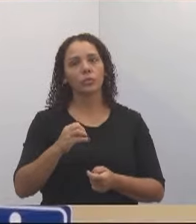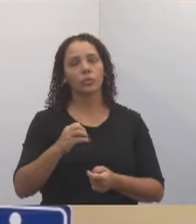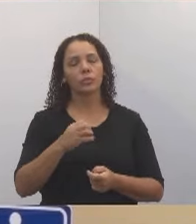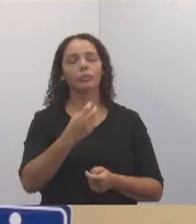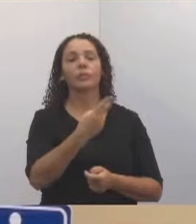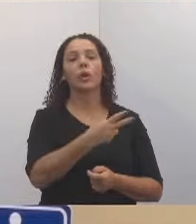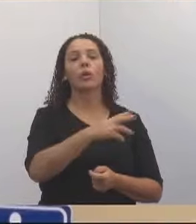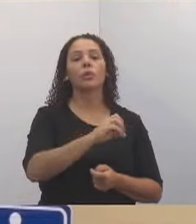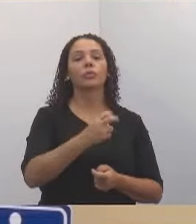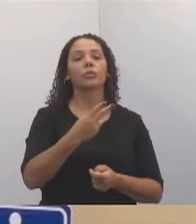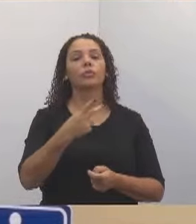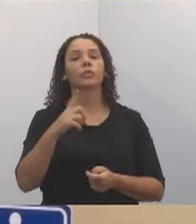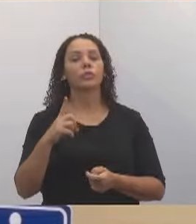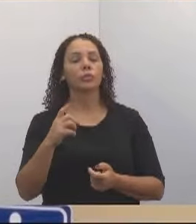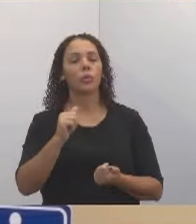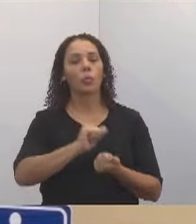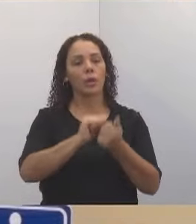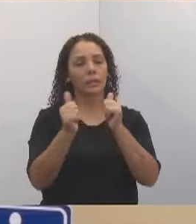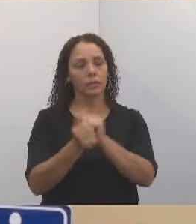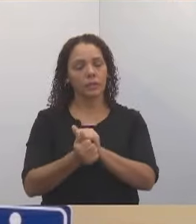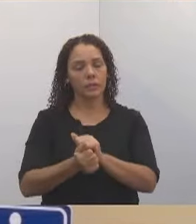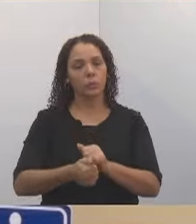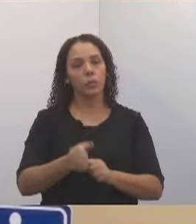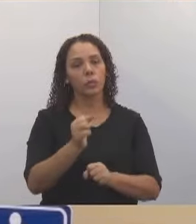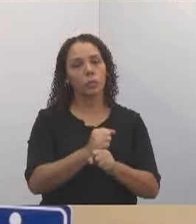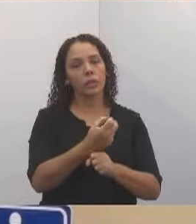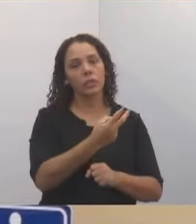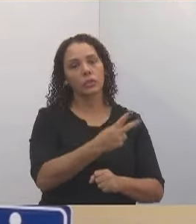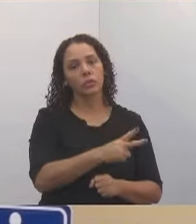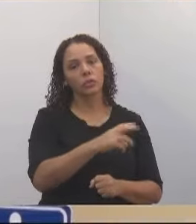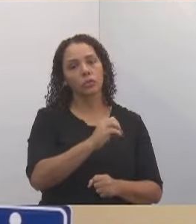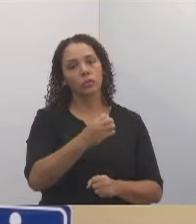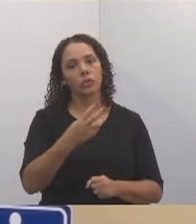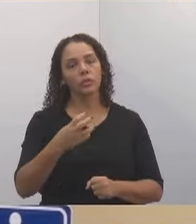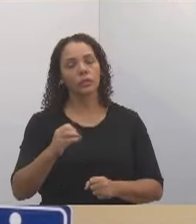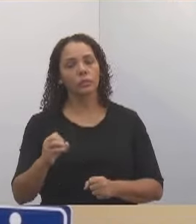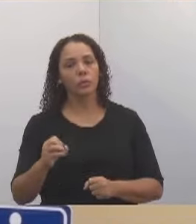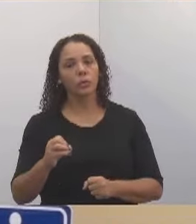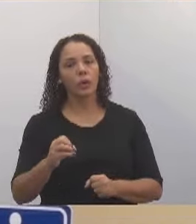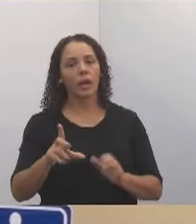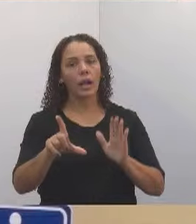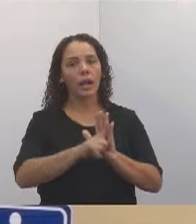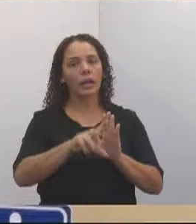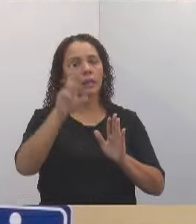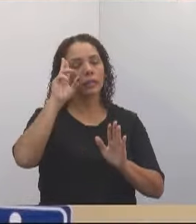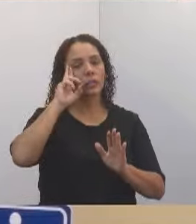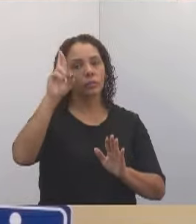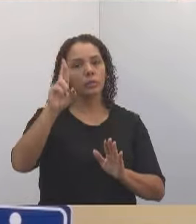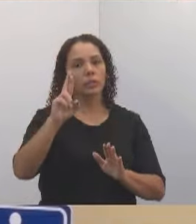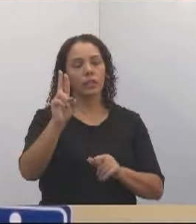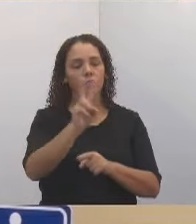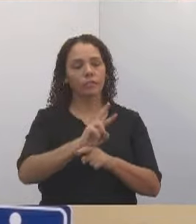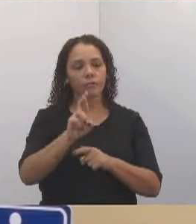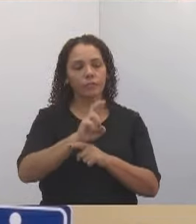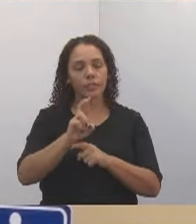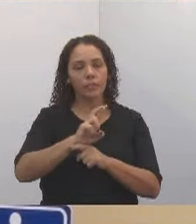2021 uma adequação. Em 2000, a Lei de Responsabilidade Fiscal. Em